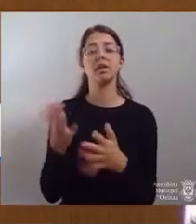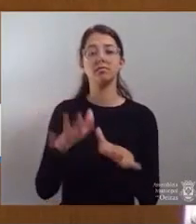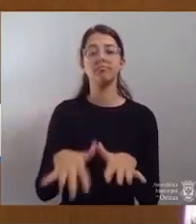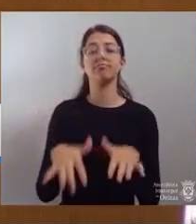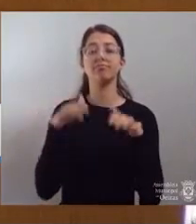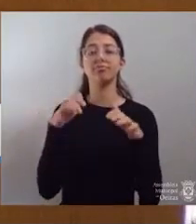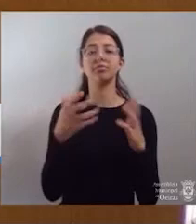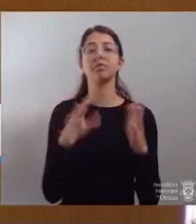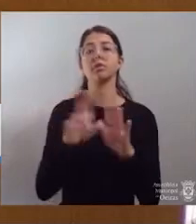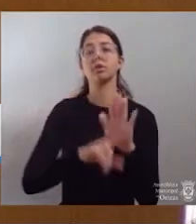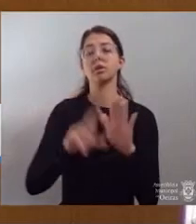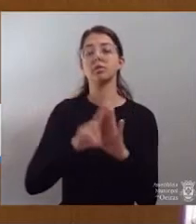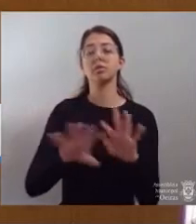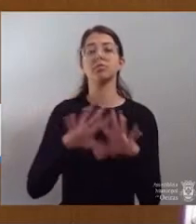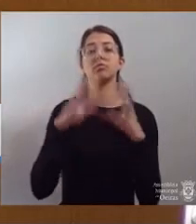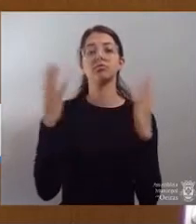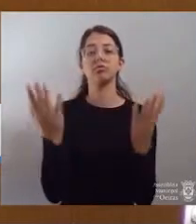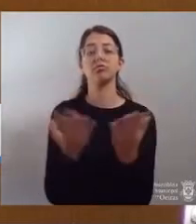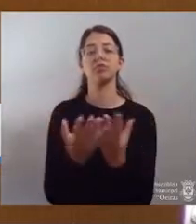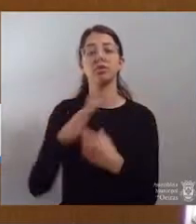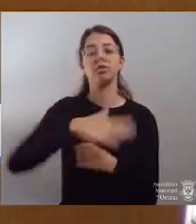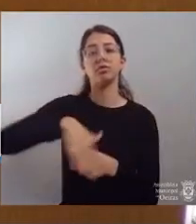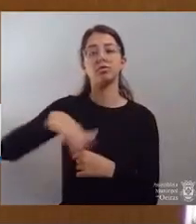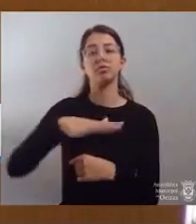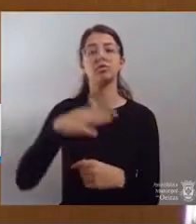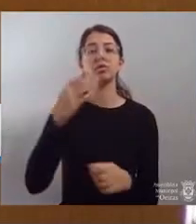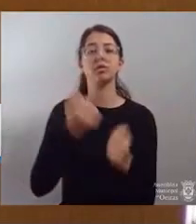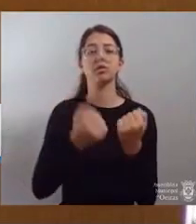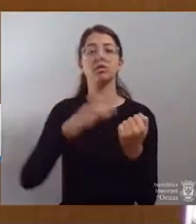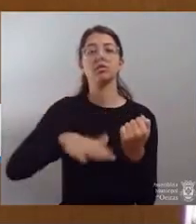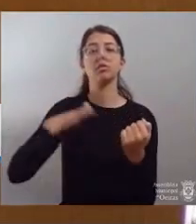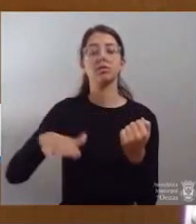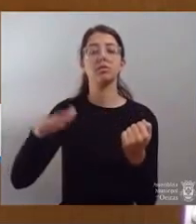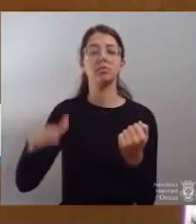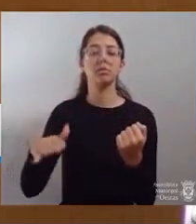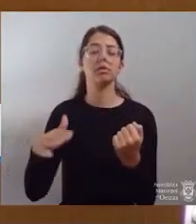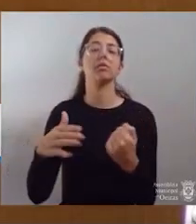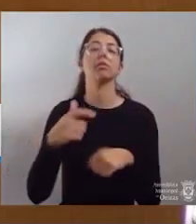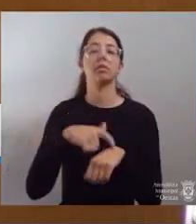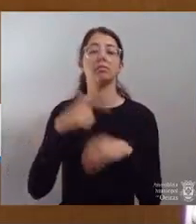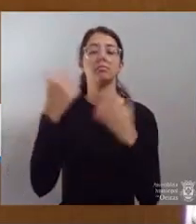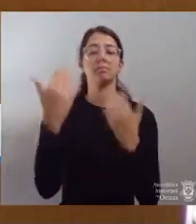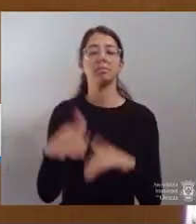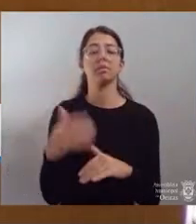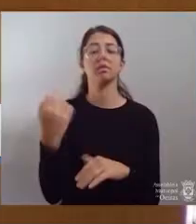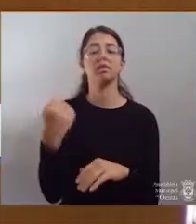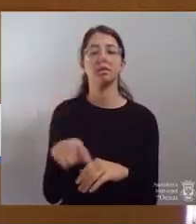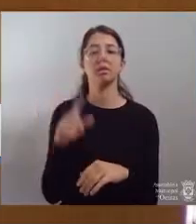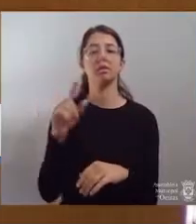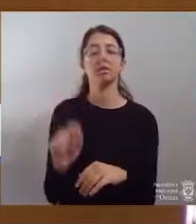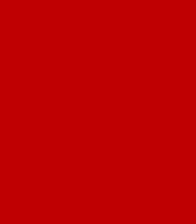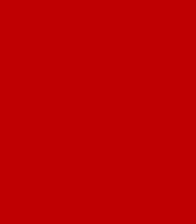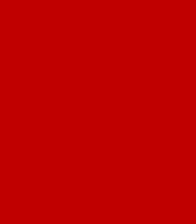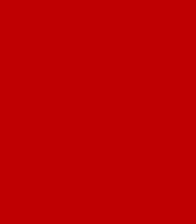Regulamento Geral de Zonas de Estacionamento de Duração Limitada e respectivos aumentos de taxas. Disse.